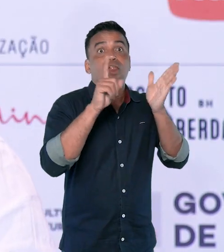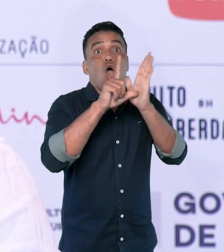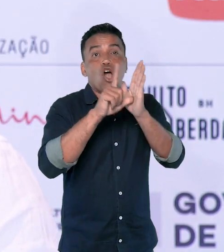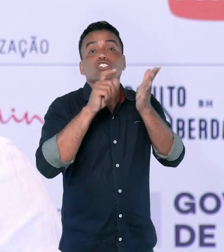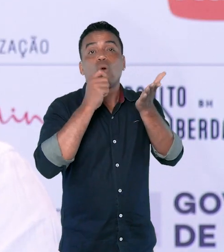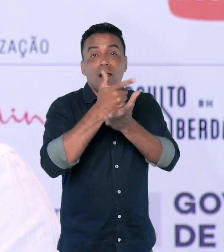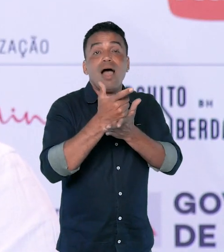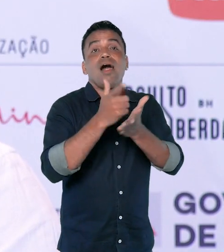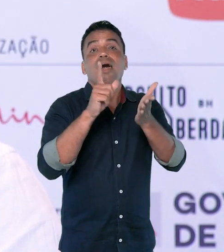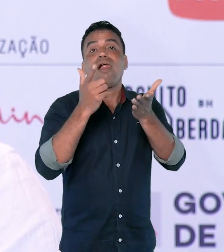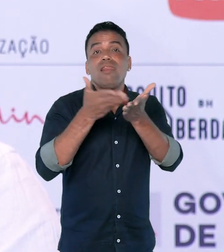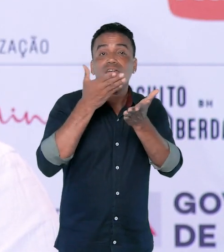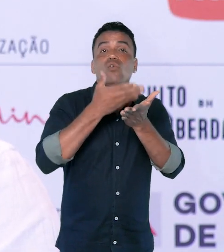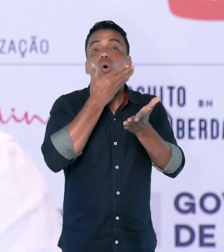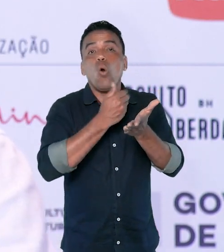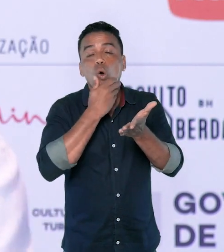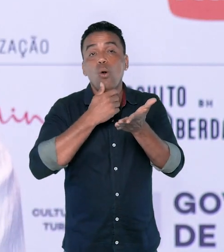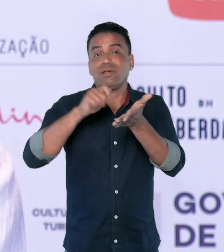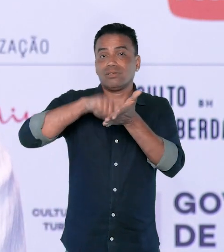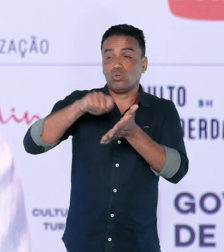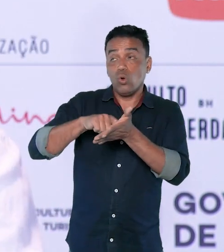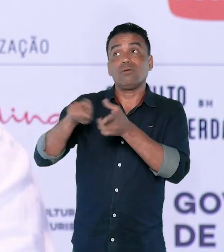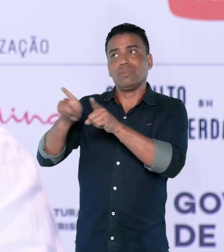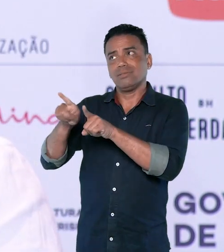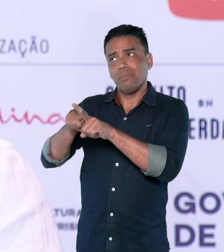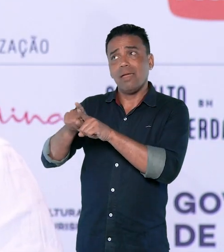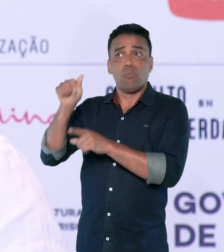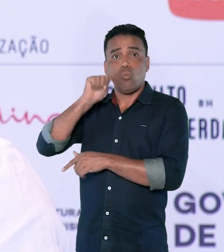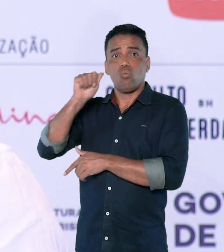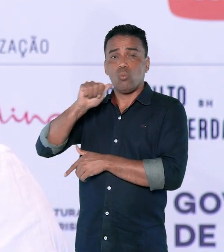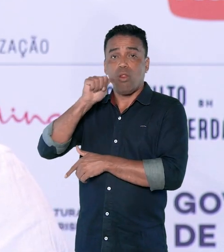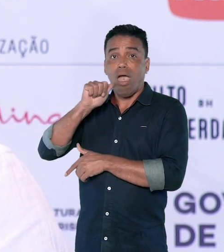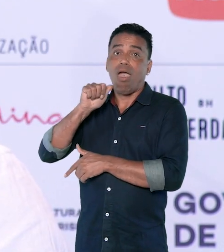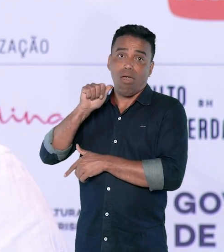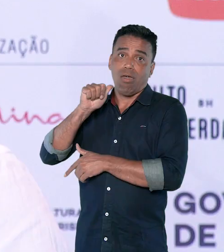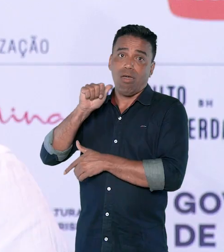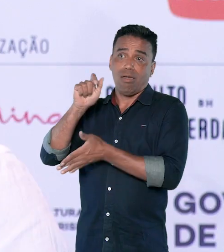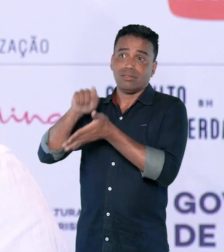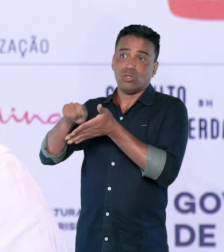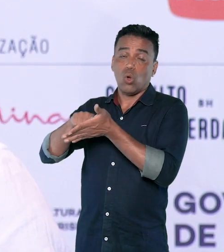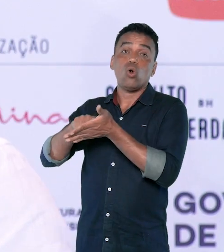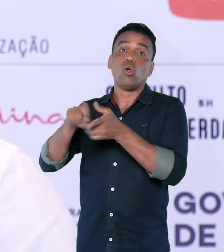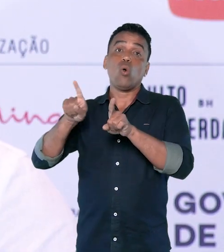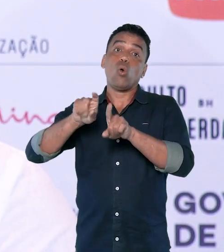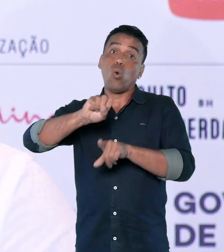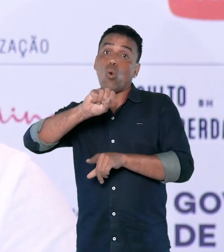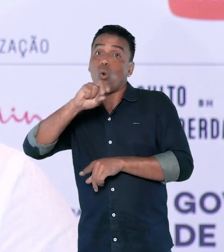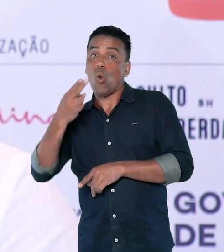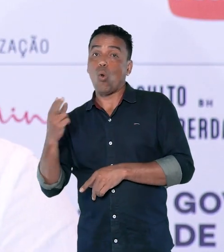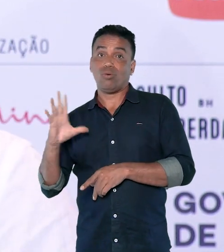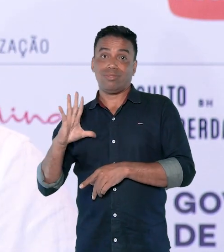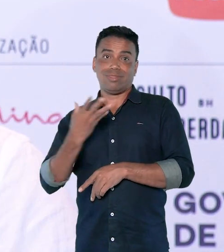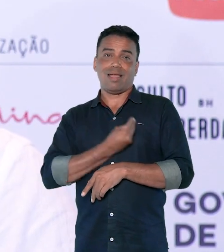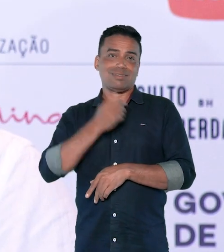também sem comprar um livro, né, de uma escritora ou de uma escritora trans. Né? Ou seja, é uma escolha política esse letramento. Né?